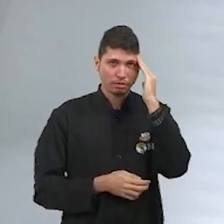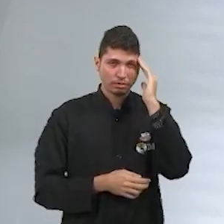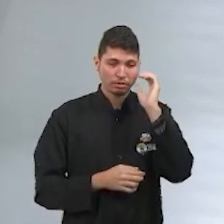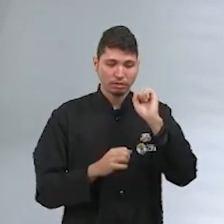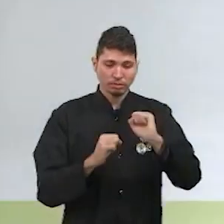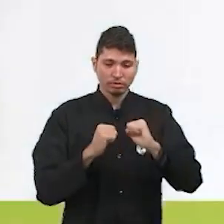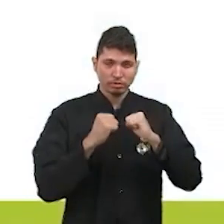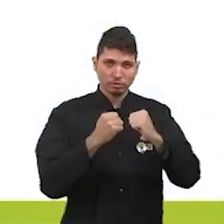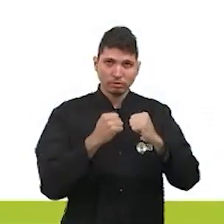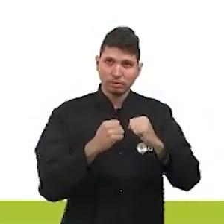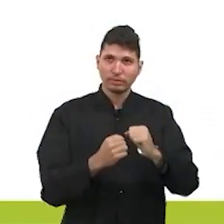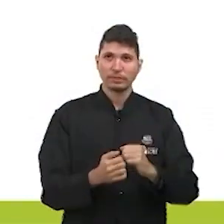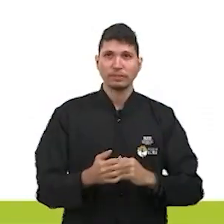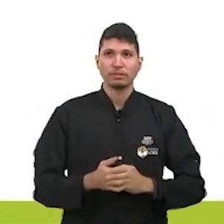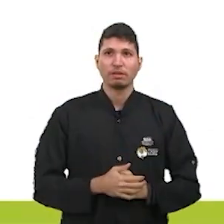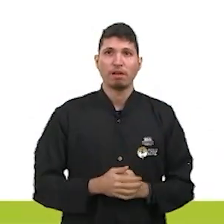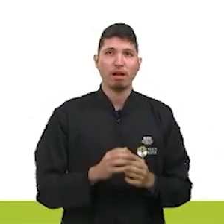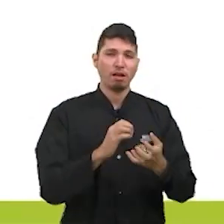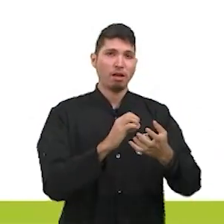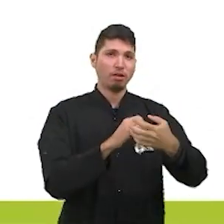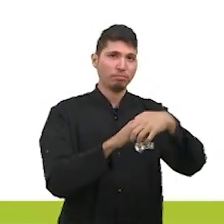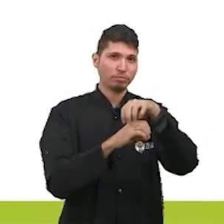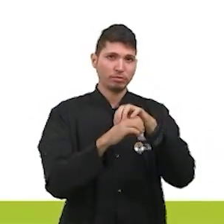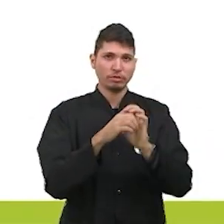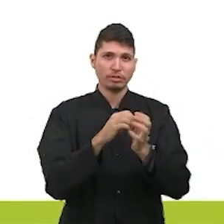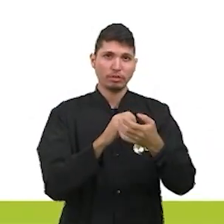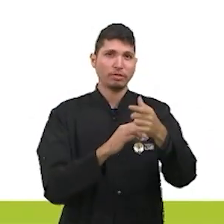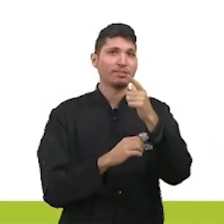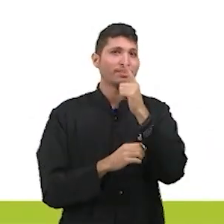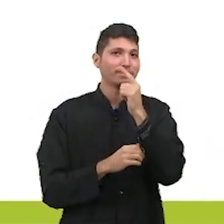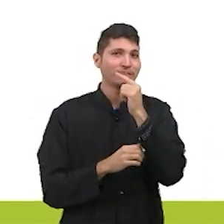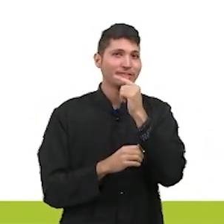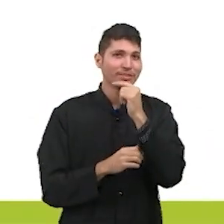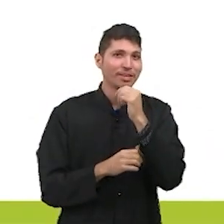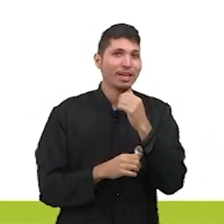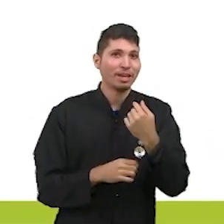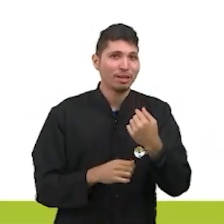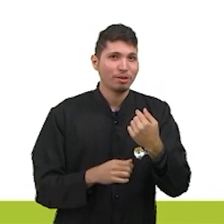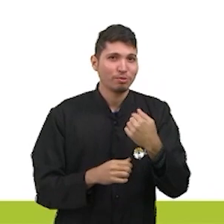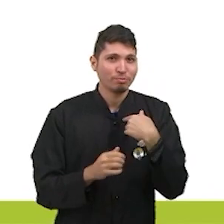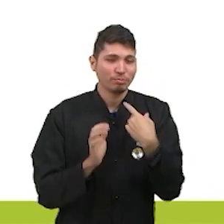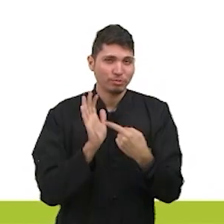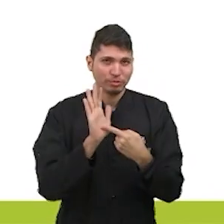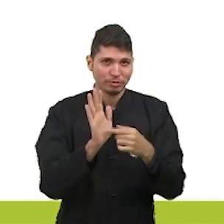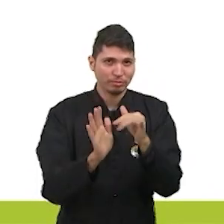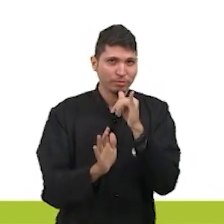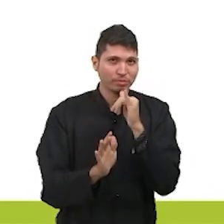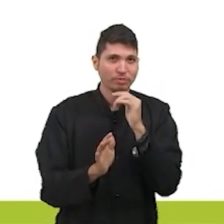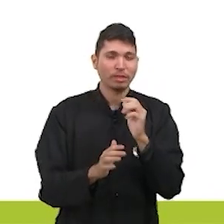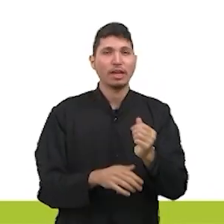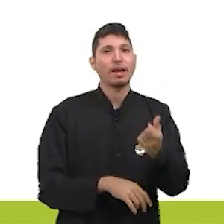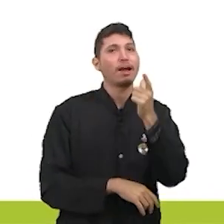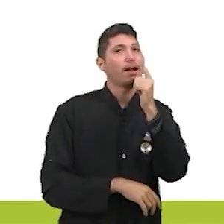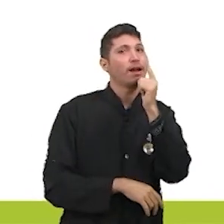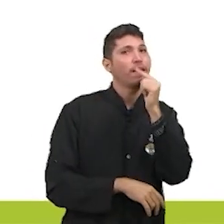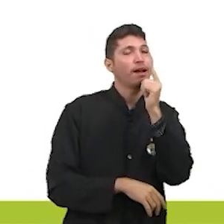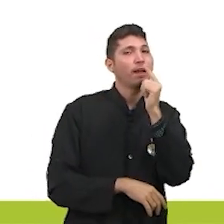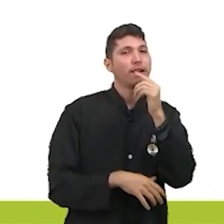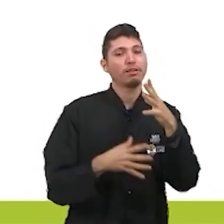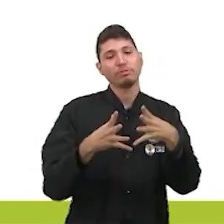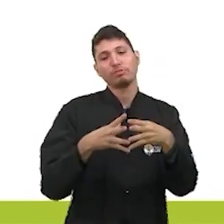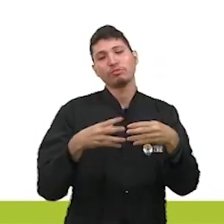força? A molécula de água. Nós analisamos anteriormente que a molécula de água, ela é